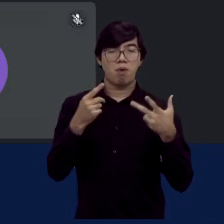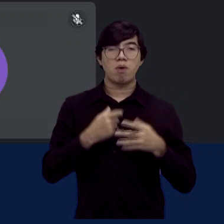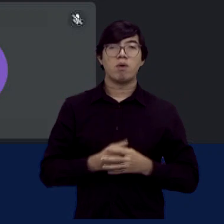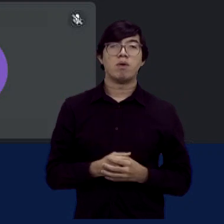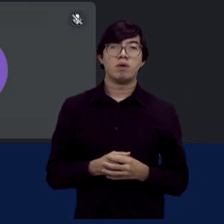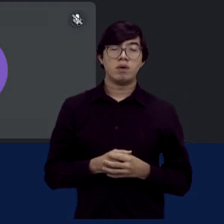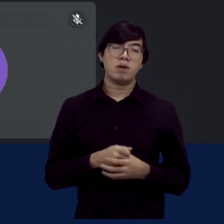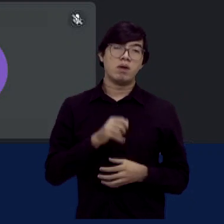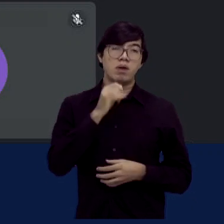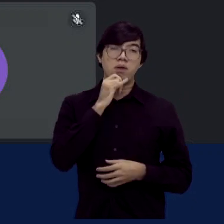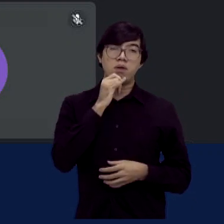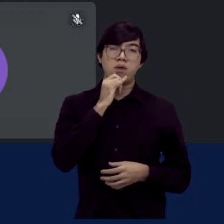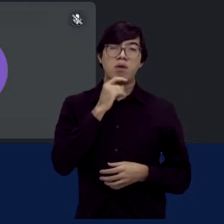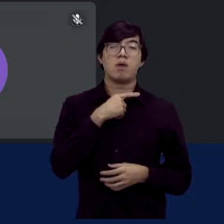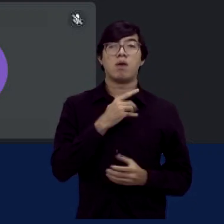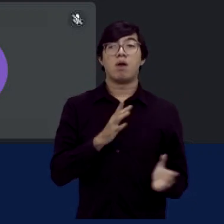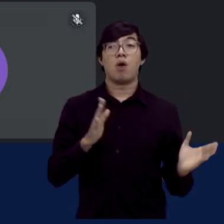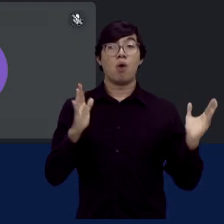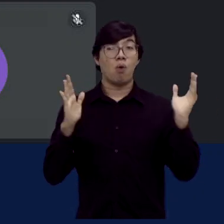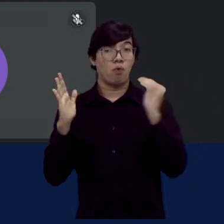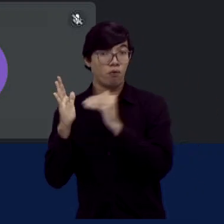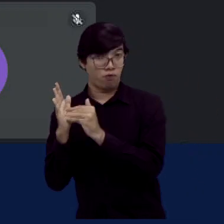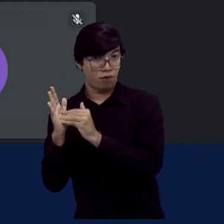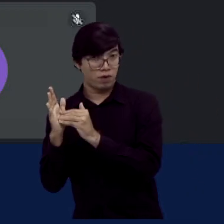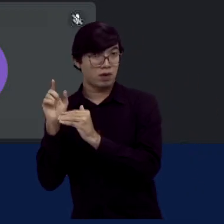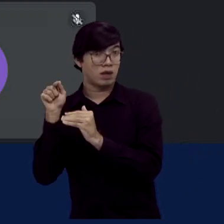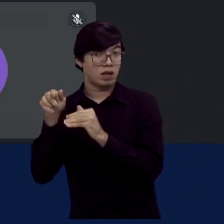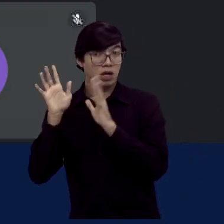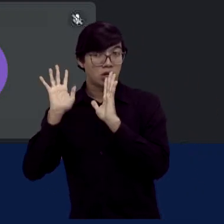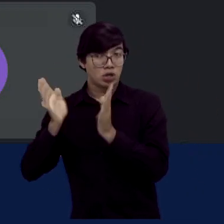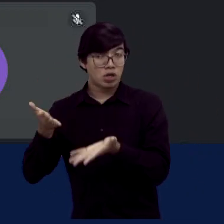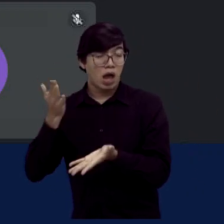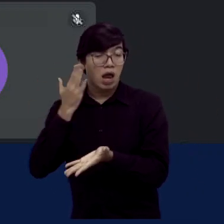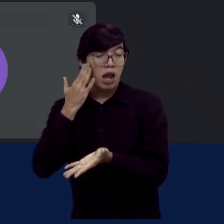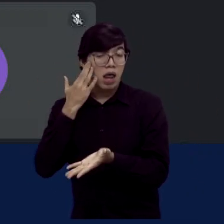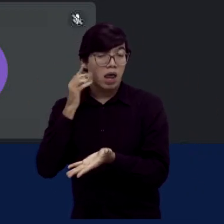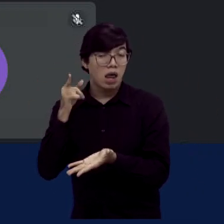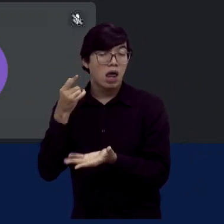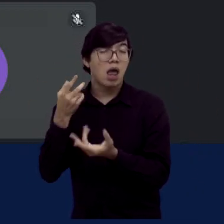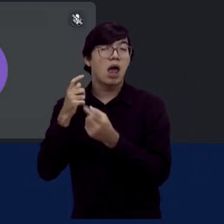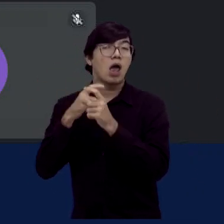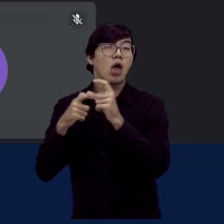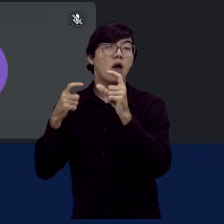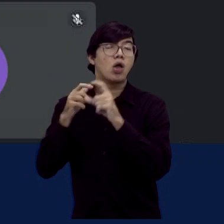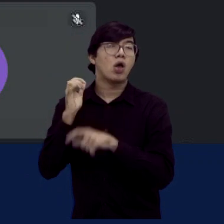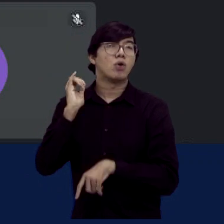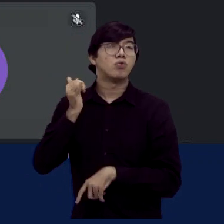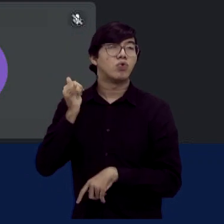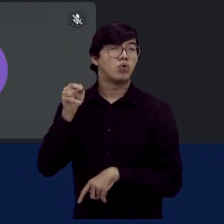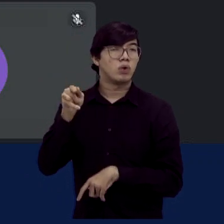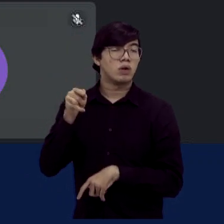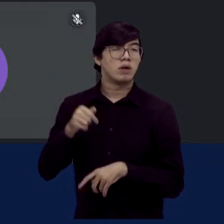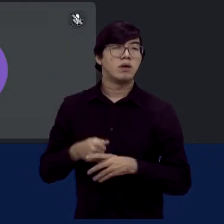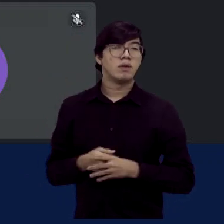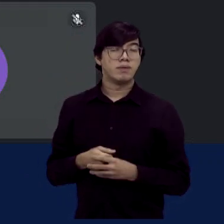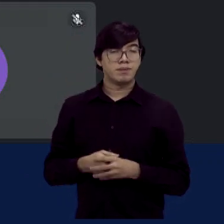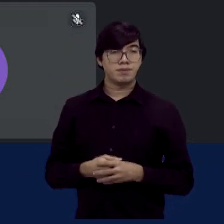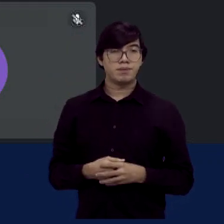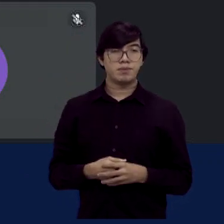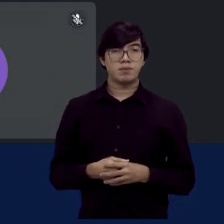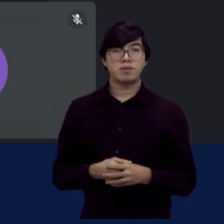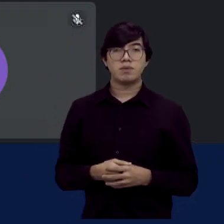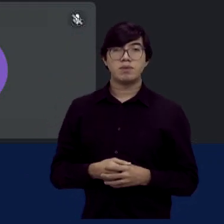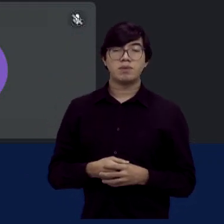o fim, quando você sabe para onde ir, e você sabe... Eu sempre penso em produzir quadrinhos como se fosse uma